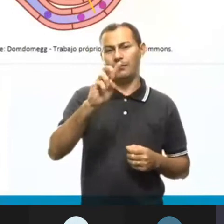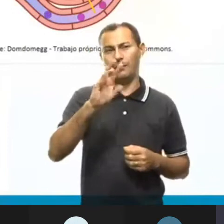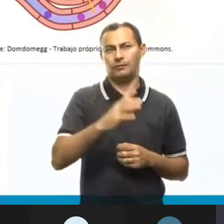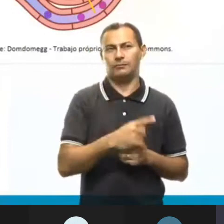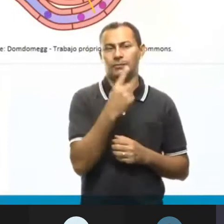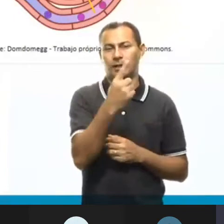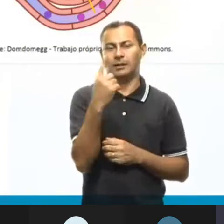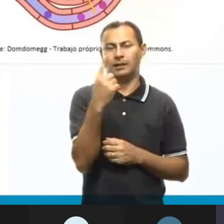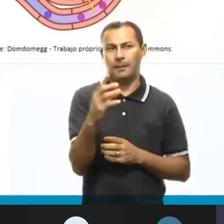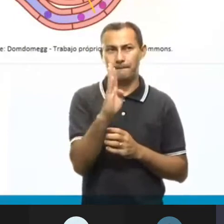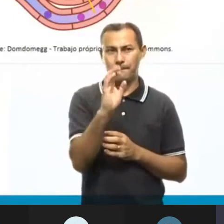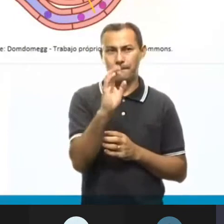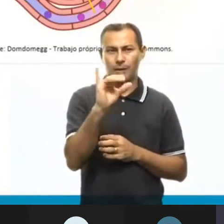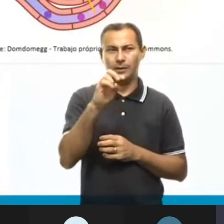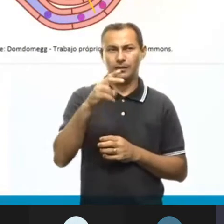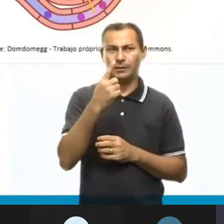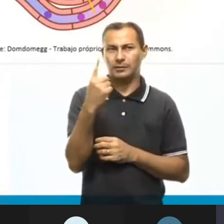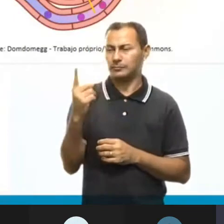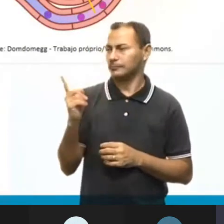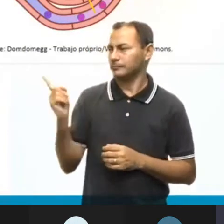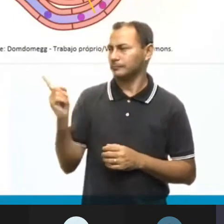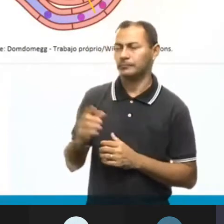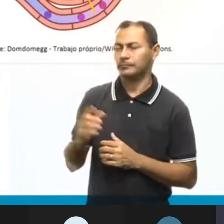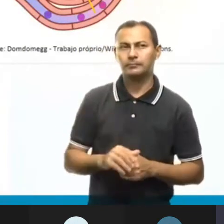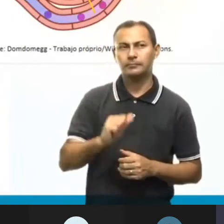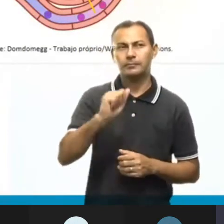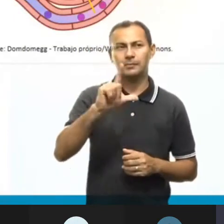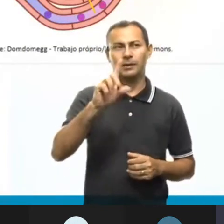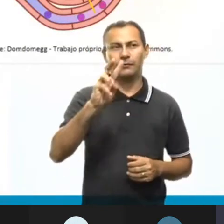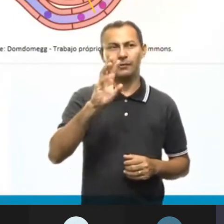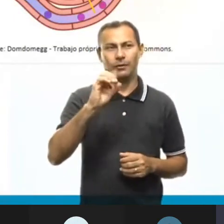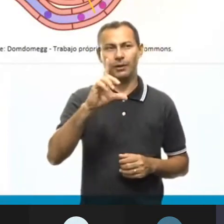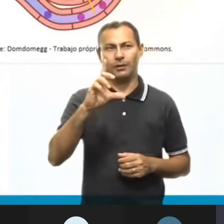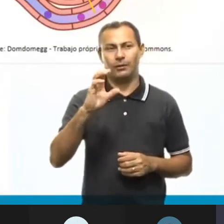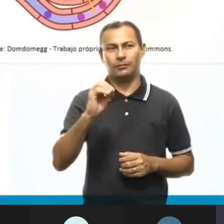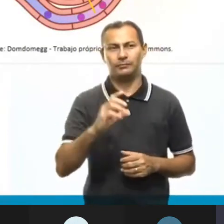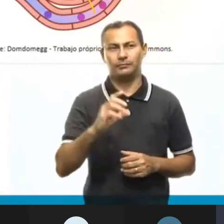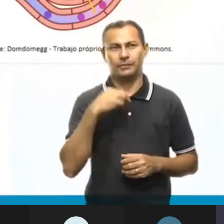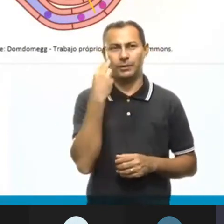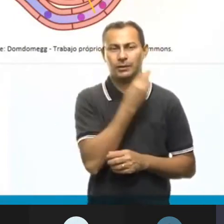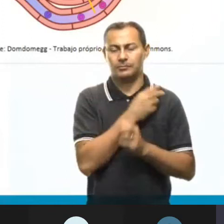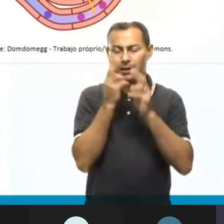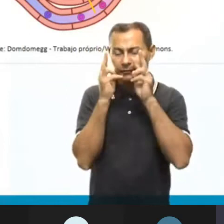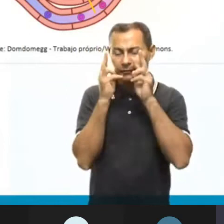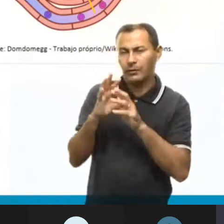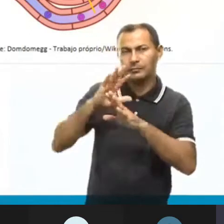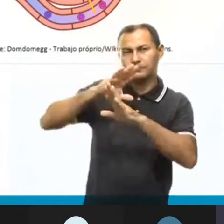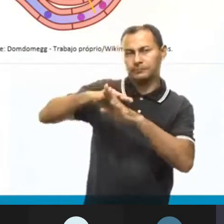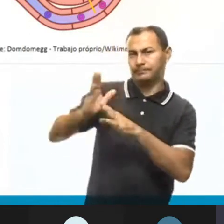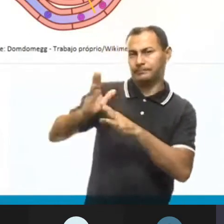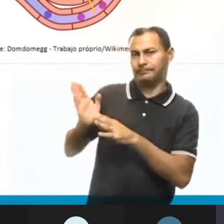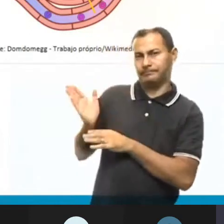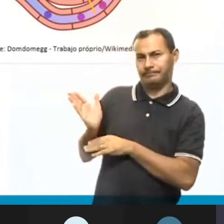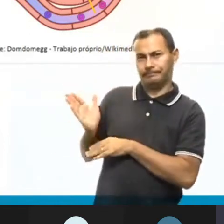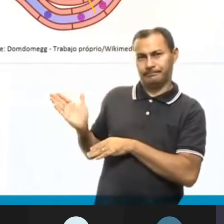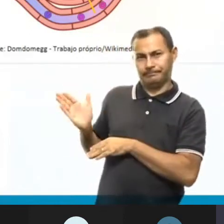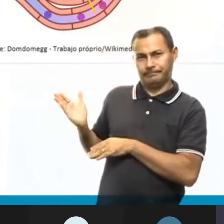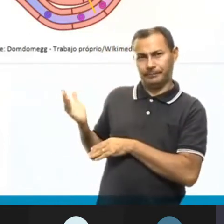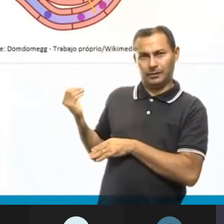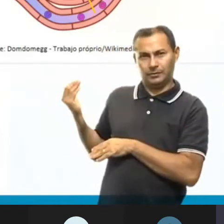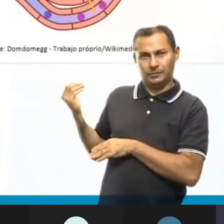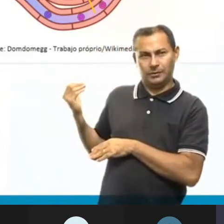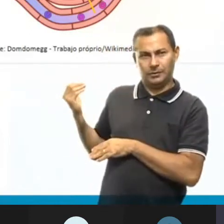alvéolos. Então, cada uma bolinha dessas aqui, ó, é um alvéolo, né? Se a gente olhar desse lado da figura, a gente observa